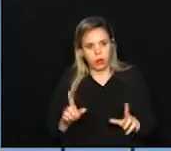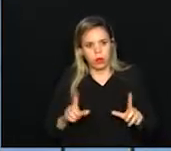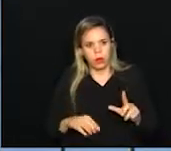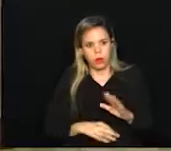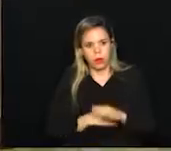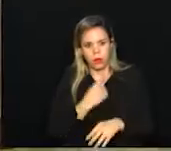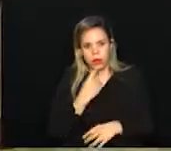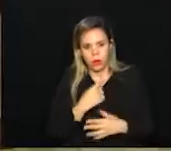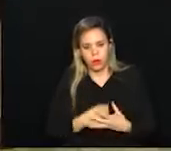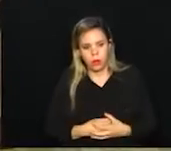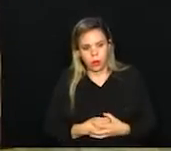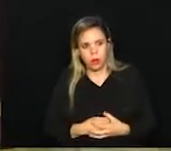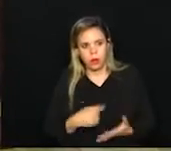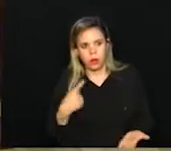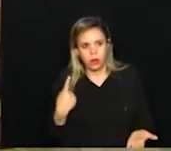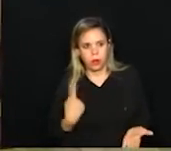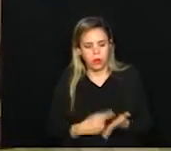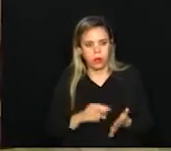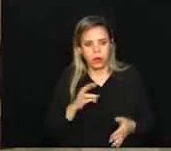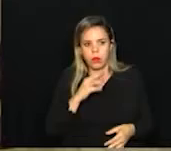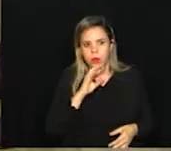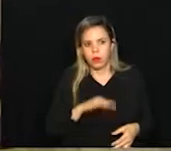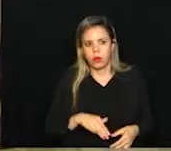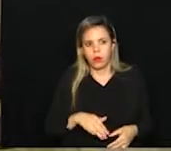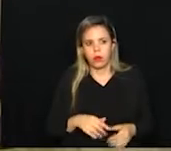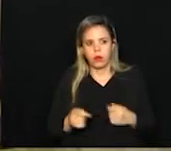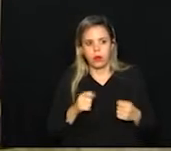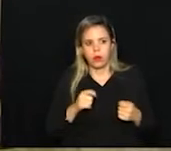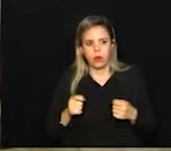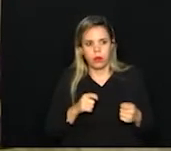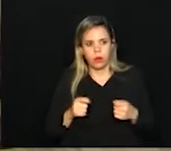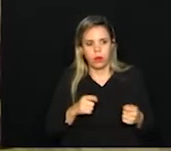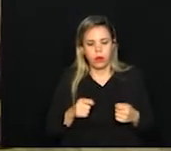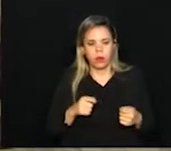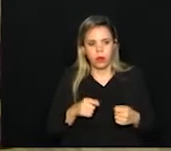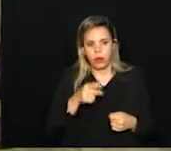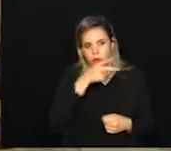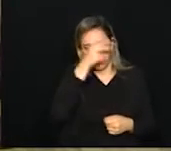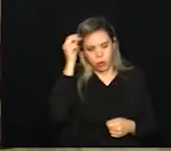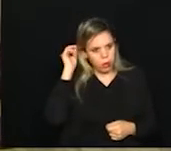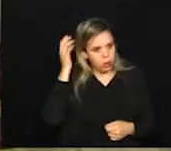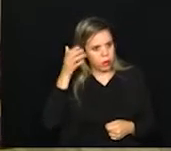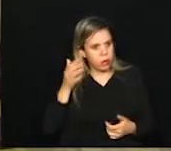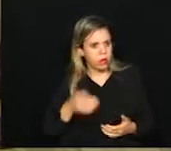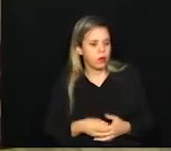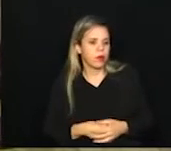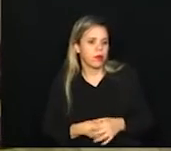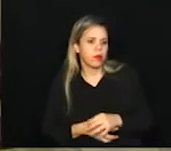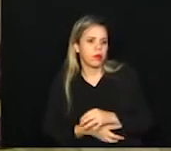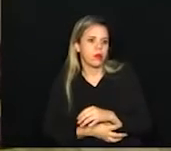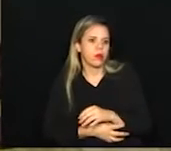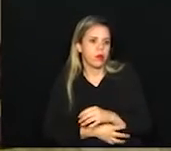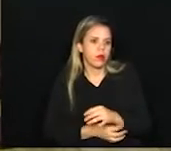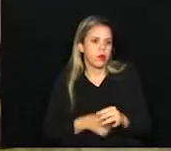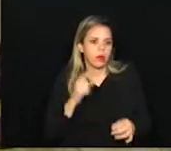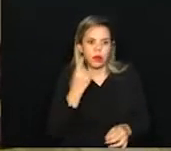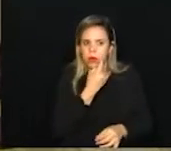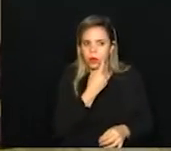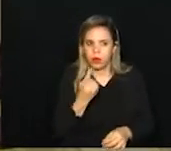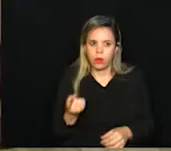Câmara Campinas. Combinado, 3 horas da tarde, entrevista coletiva com o prefeito Dário Saad, e a Mirna Abreu